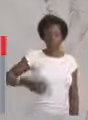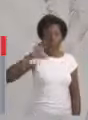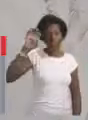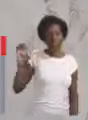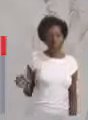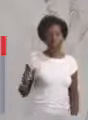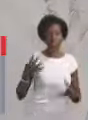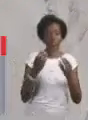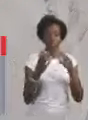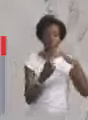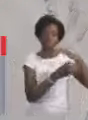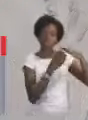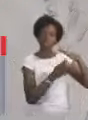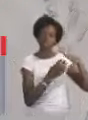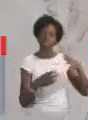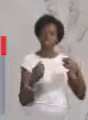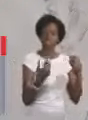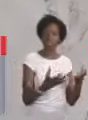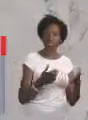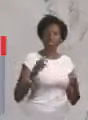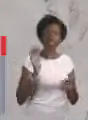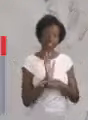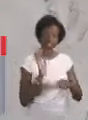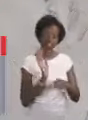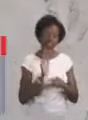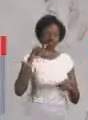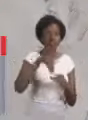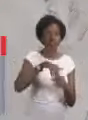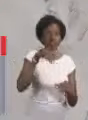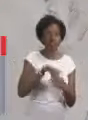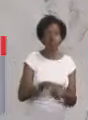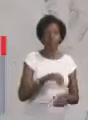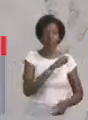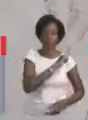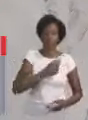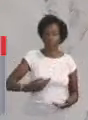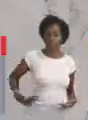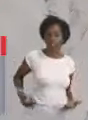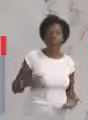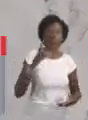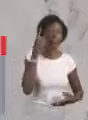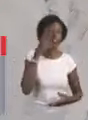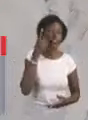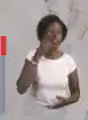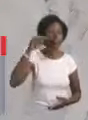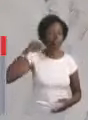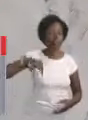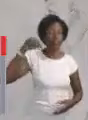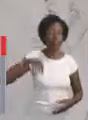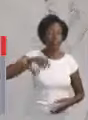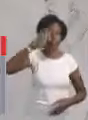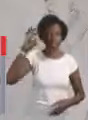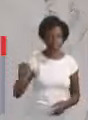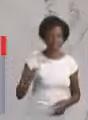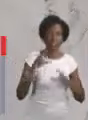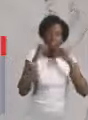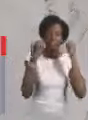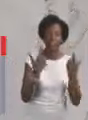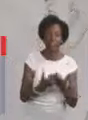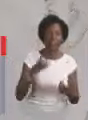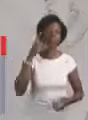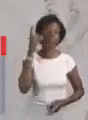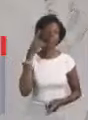muitas dessas empresas financiaram as campanhas do governador de deputados estaduais aqui da Assembleia Legislativa